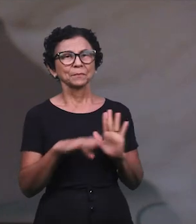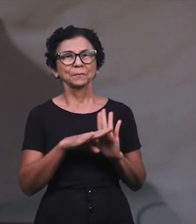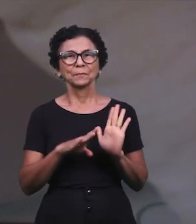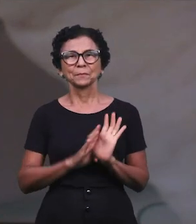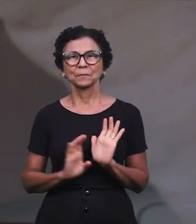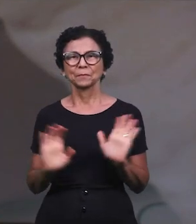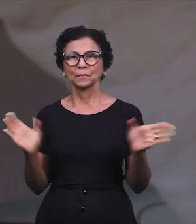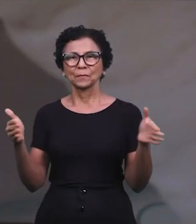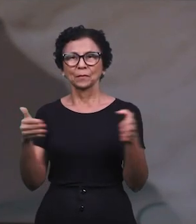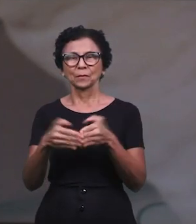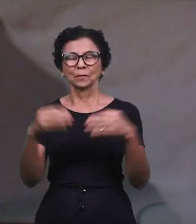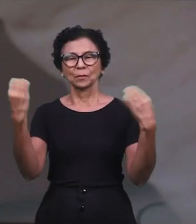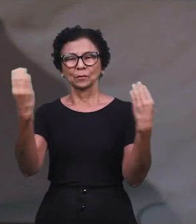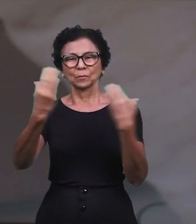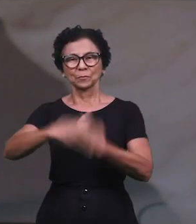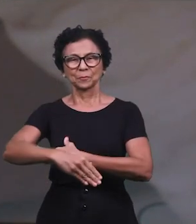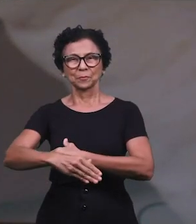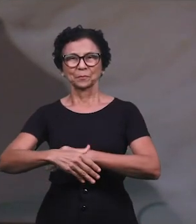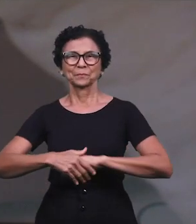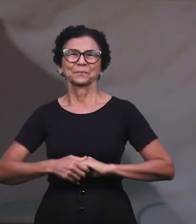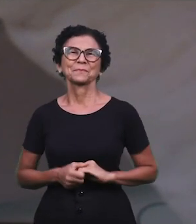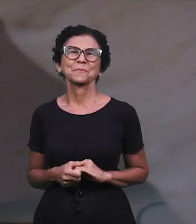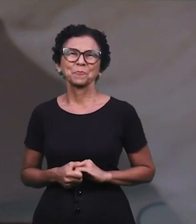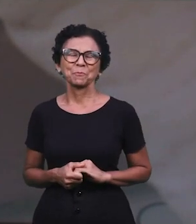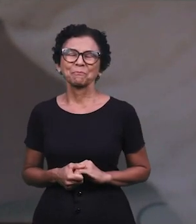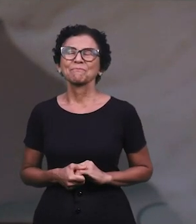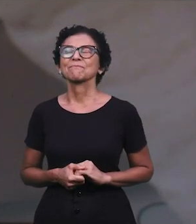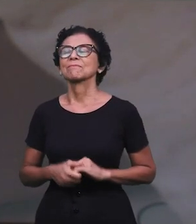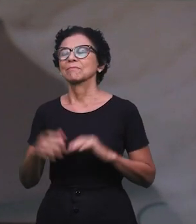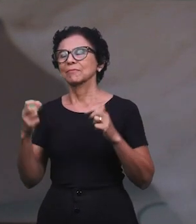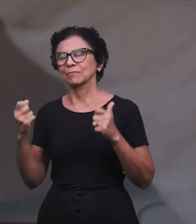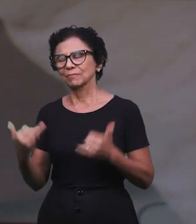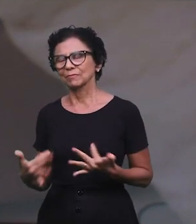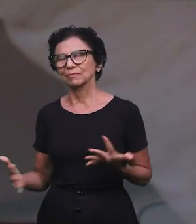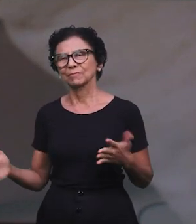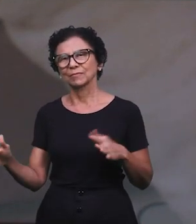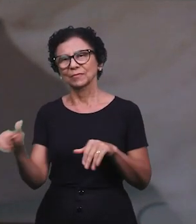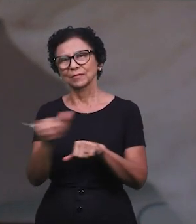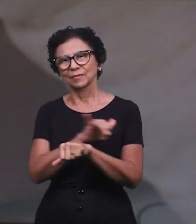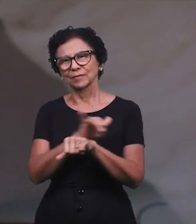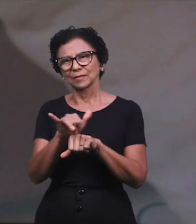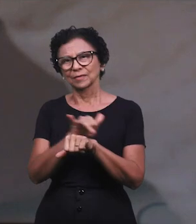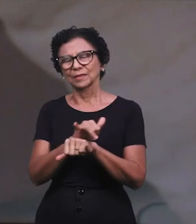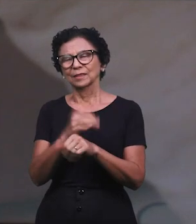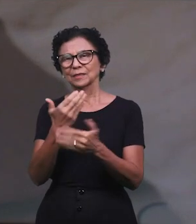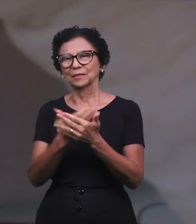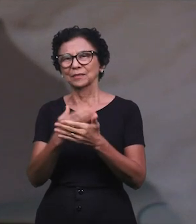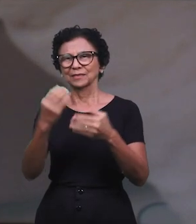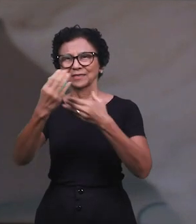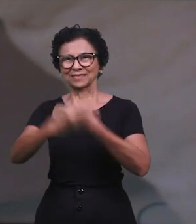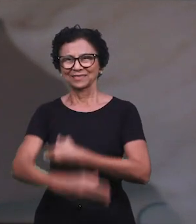nosso programa Foco nos Concursos de hoje, tá ok? Falamos aí sobre técnicas de